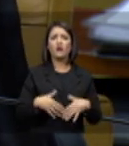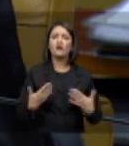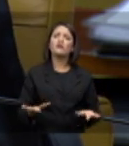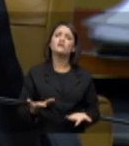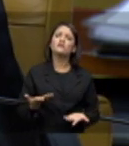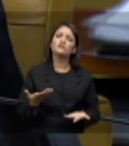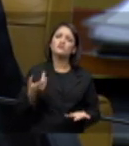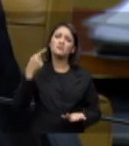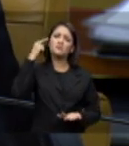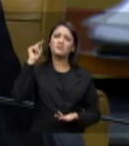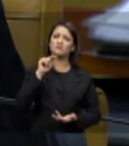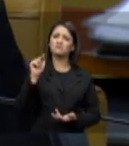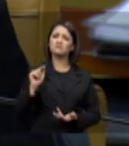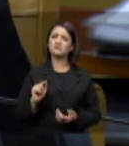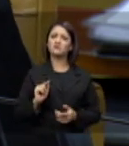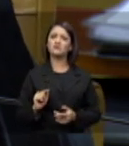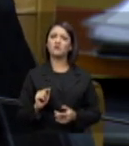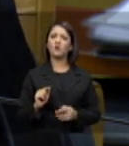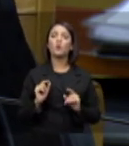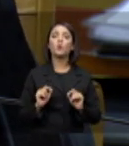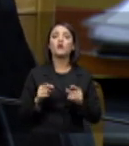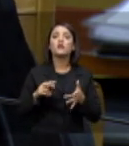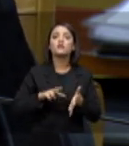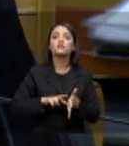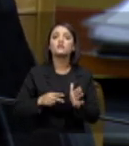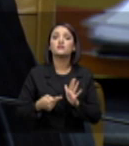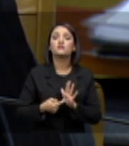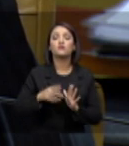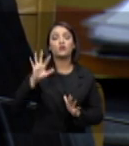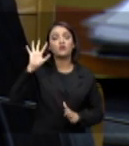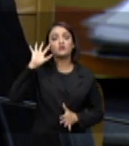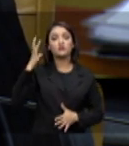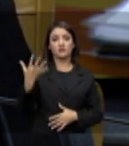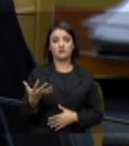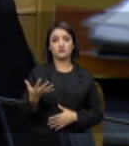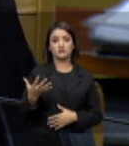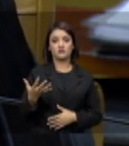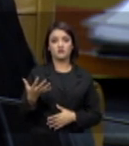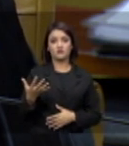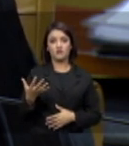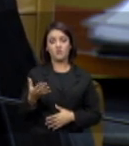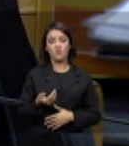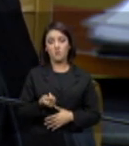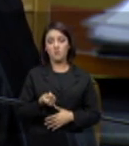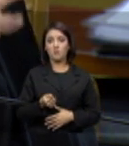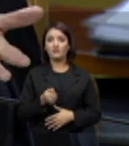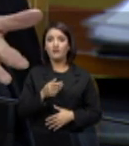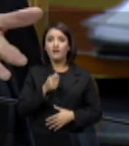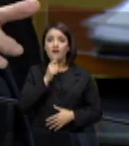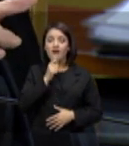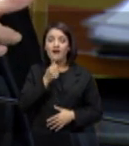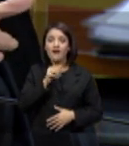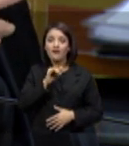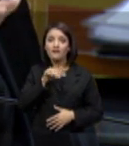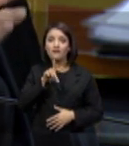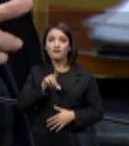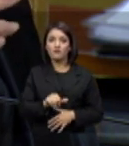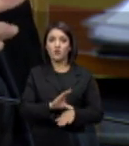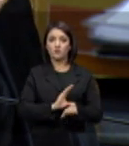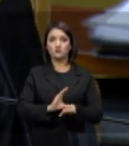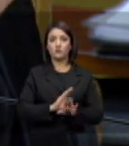pergunta normalmente o que que significa uma decisão ainda constitucional qual é a diferença